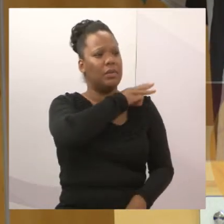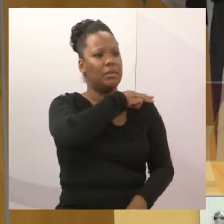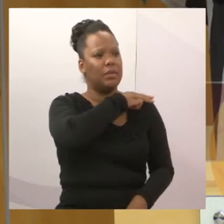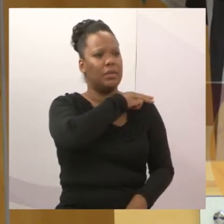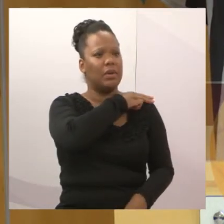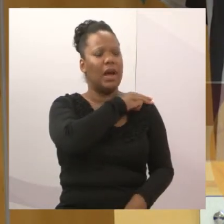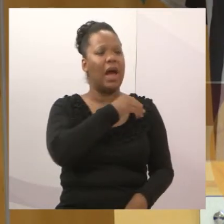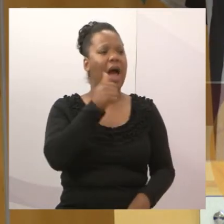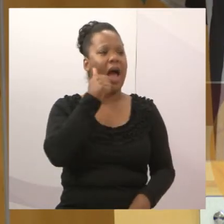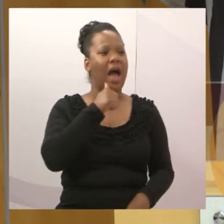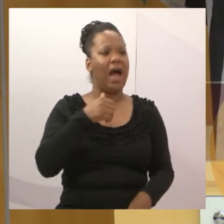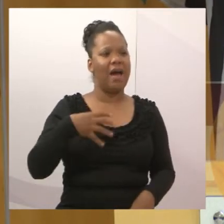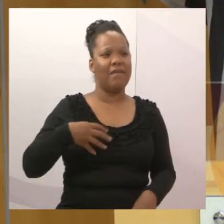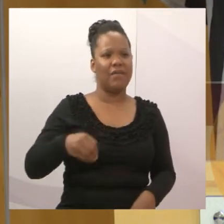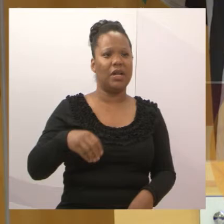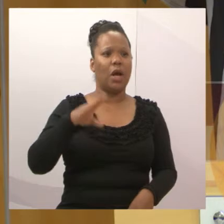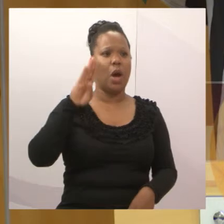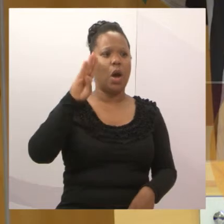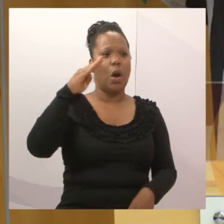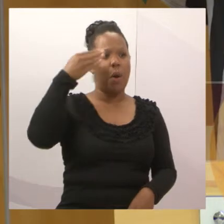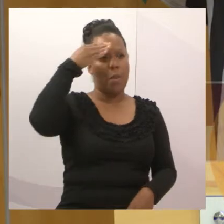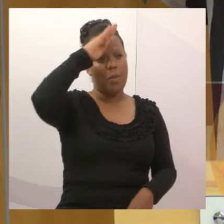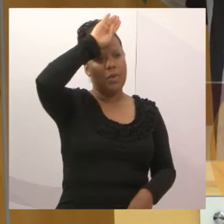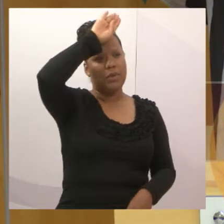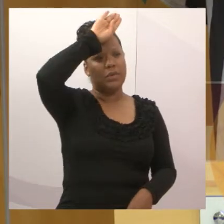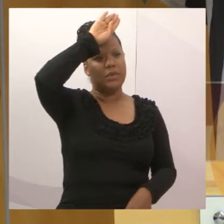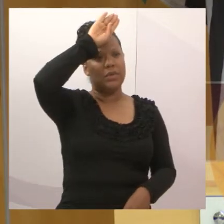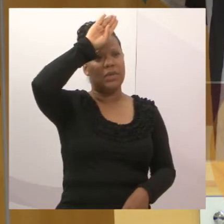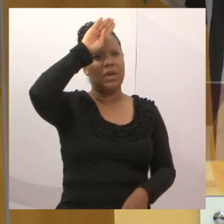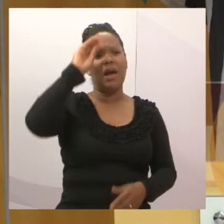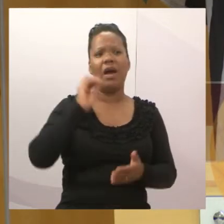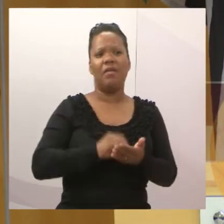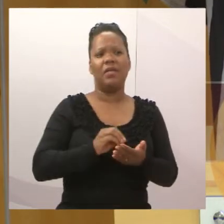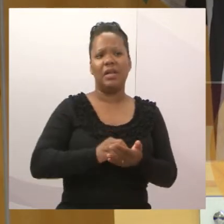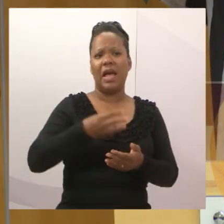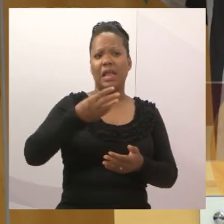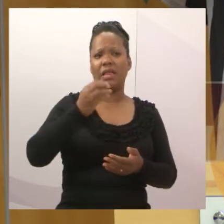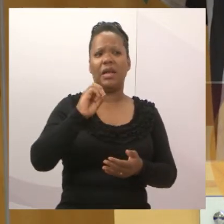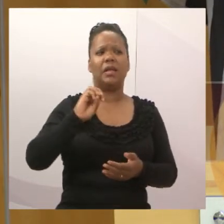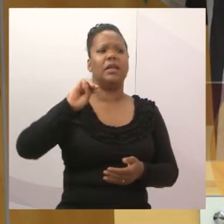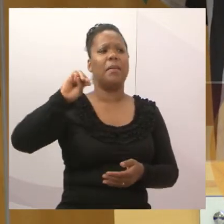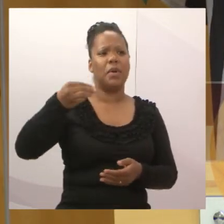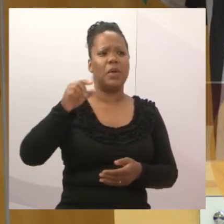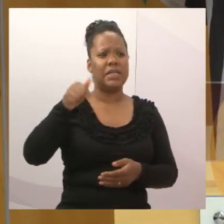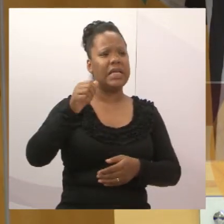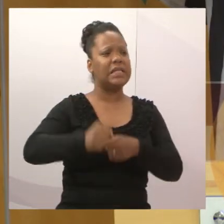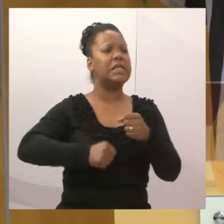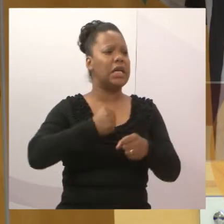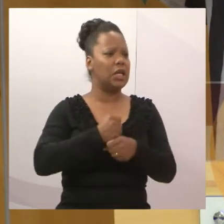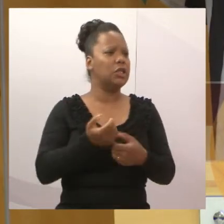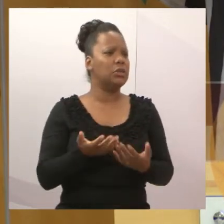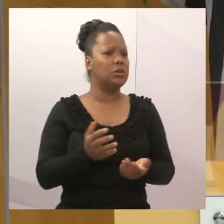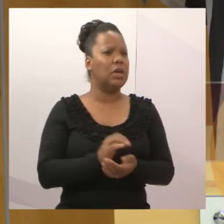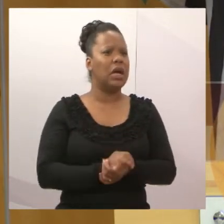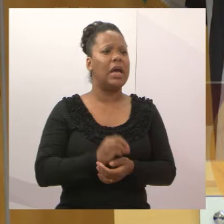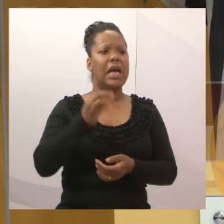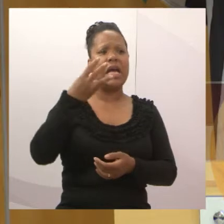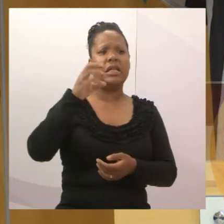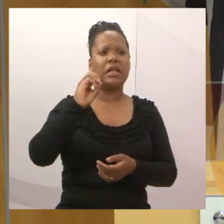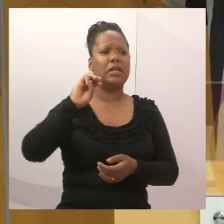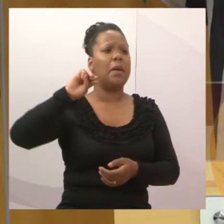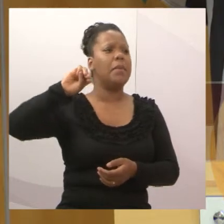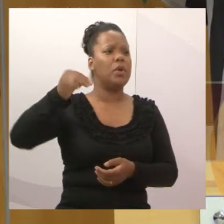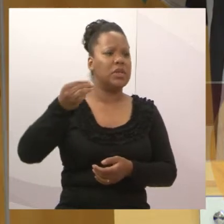do Bolsonaro, ela pode falar para o pai dela que está faltando 30 milhões esse ano, ô Luiz Flávio. 30